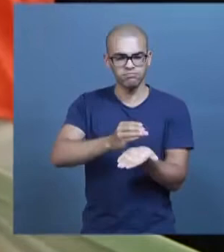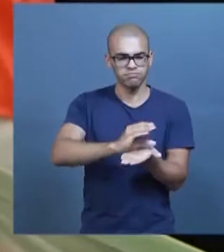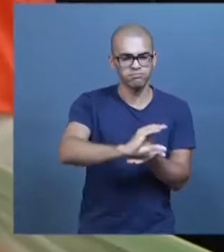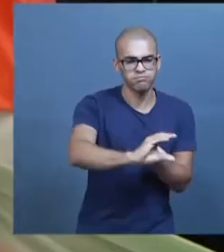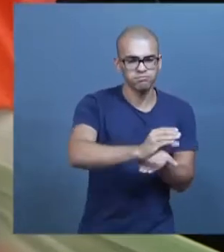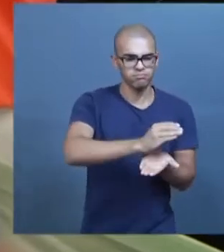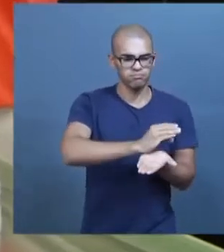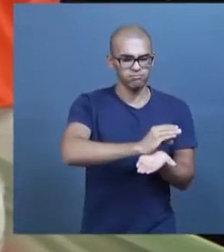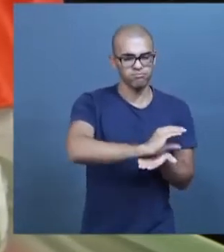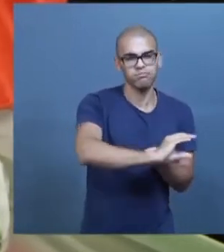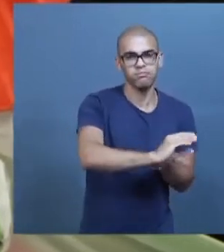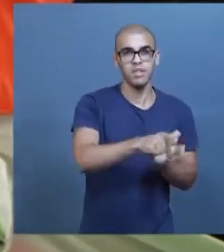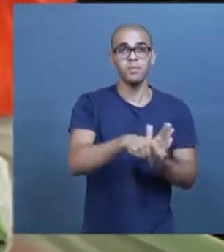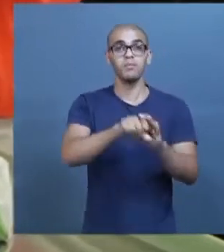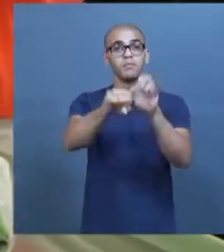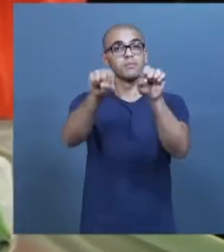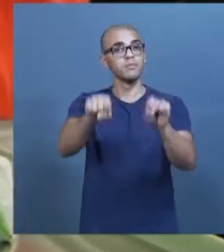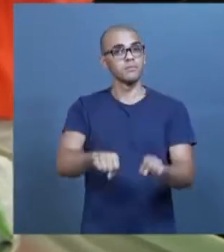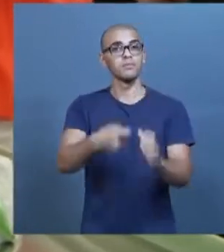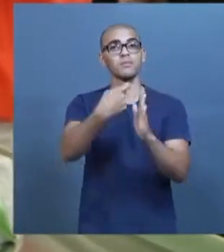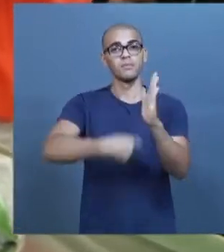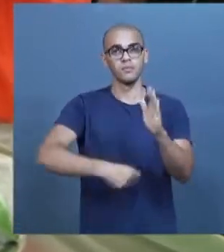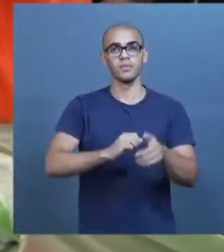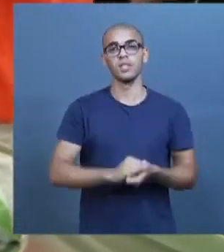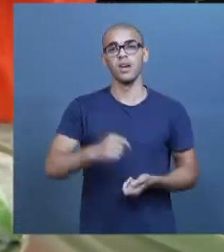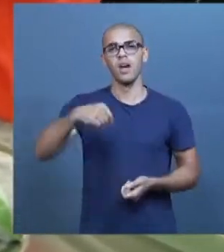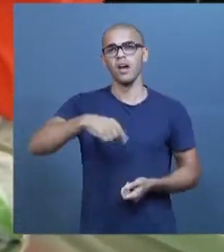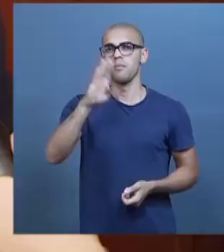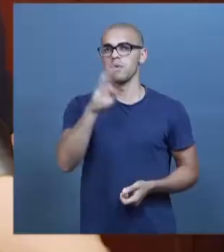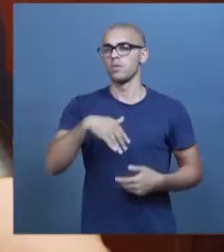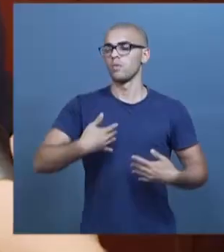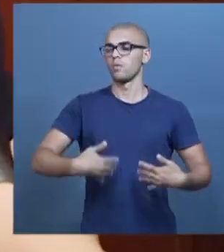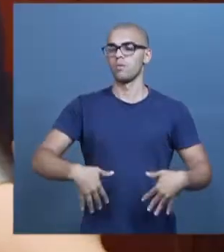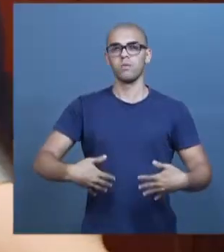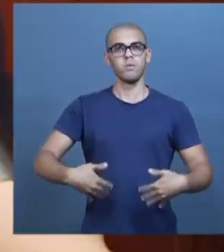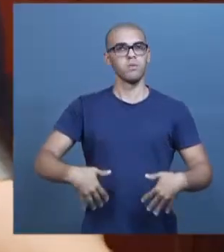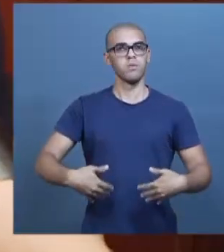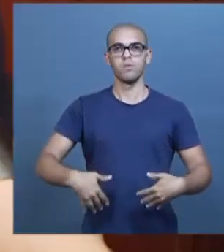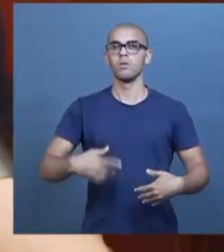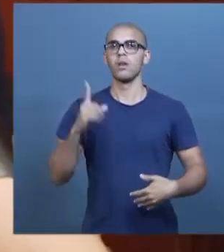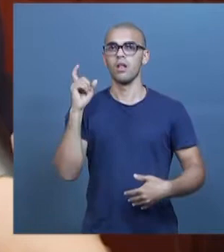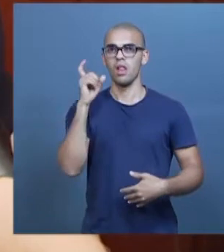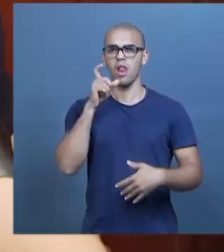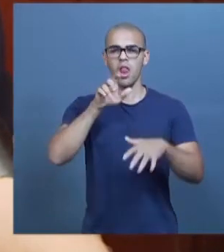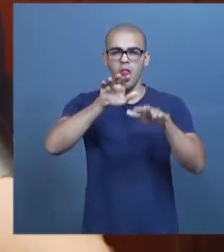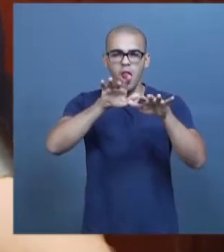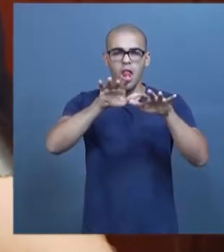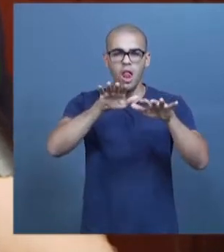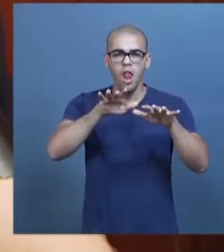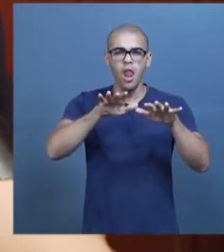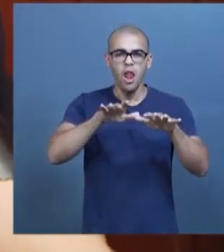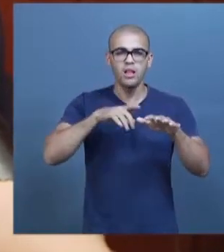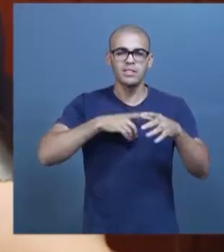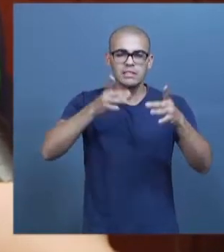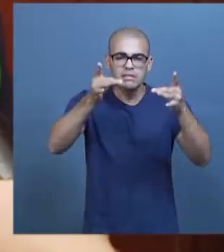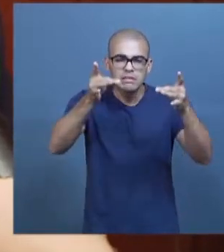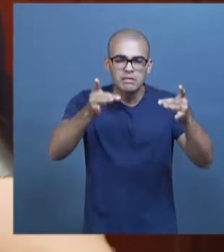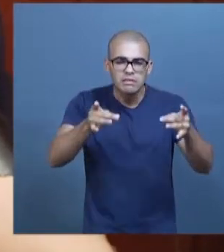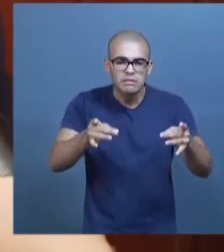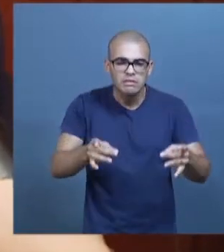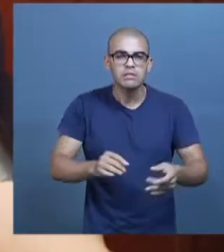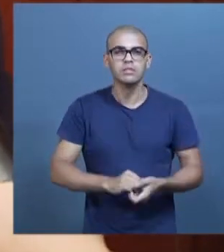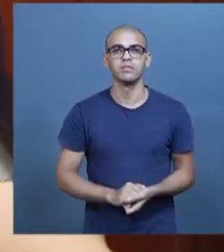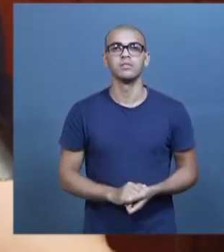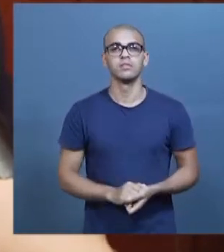sistema tributário. E no nosso país, ele é complexo. O nosso sistema tributário é extremamente regressivo.